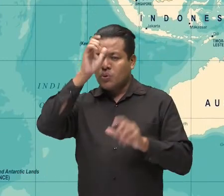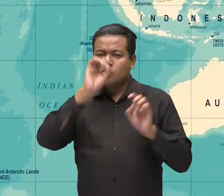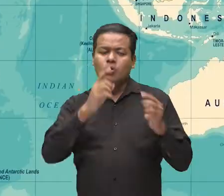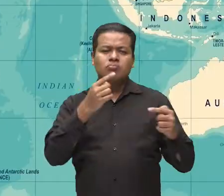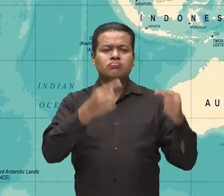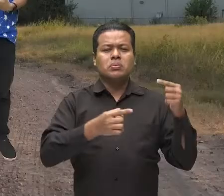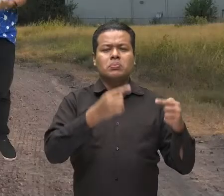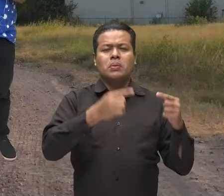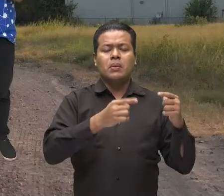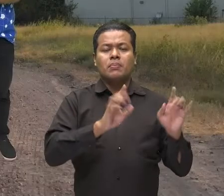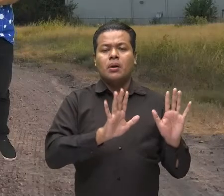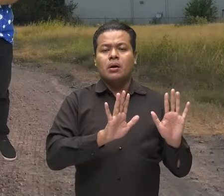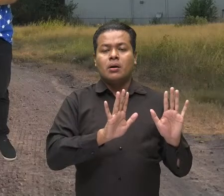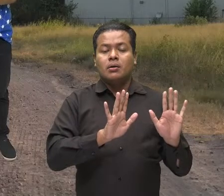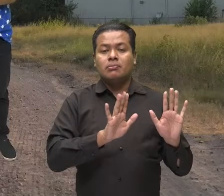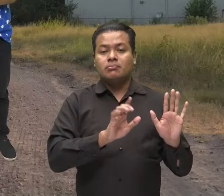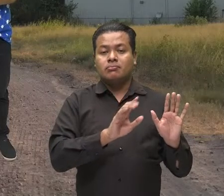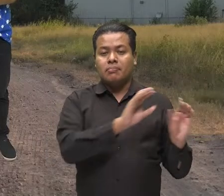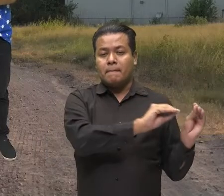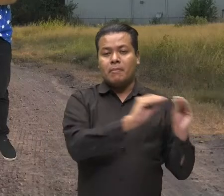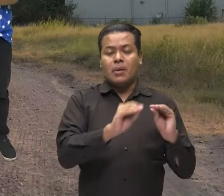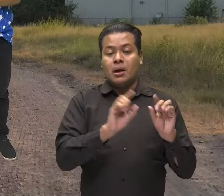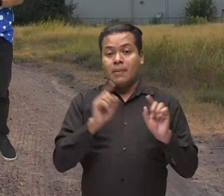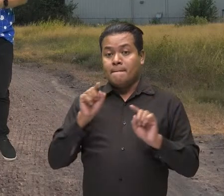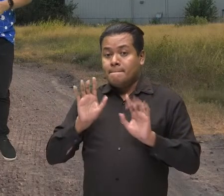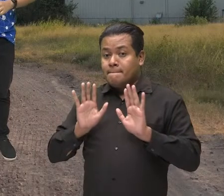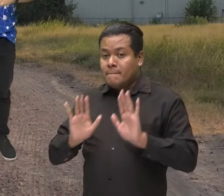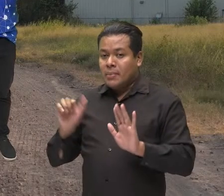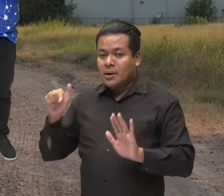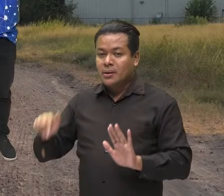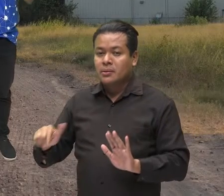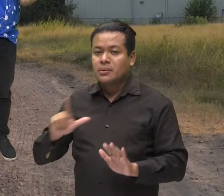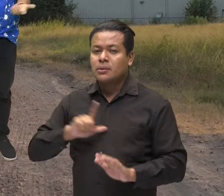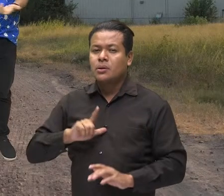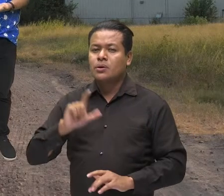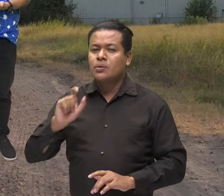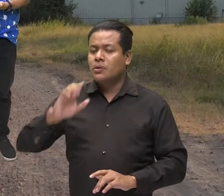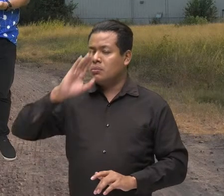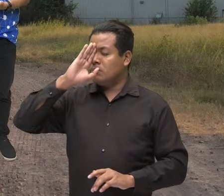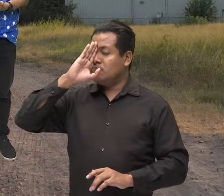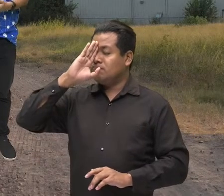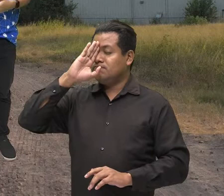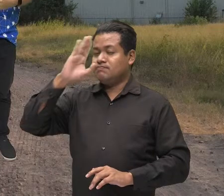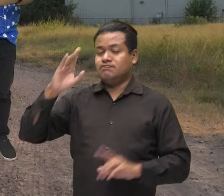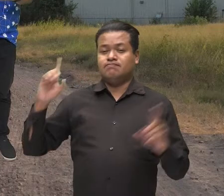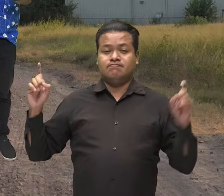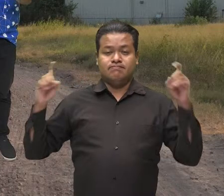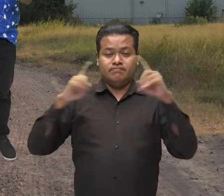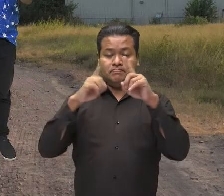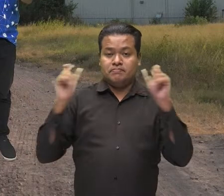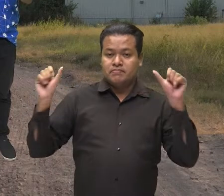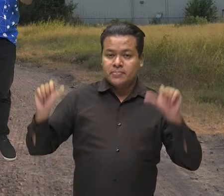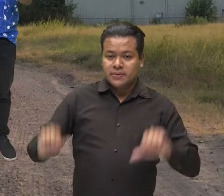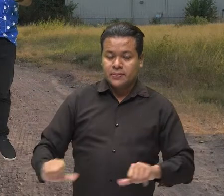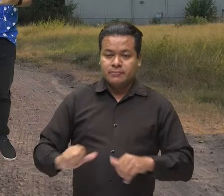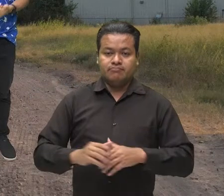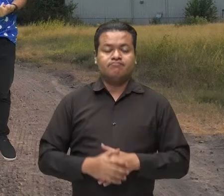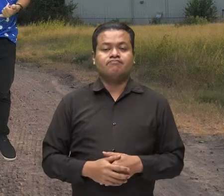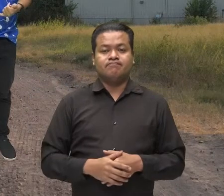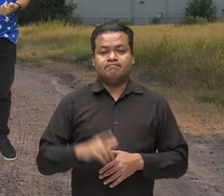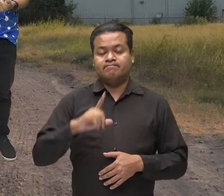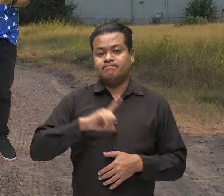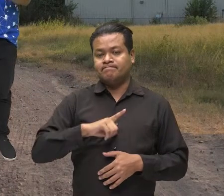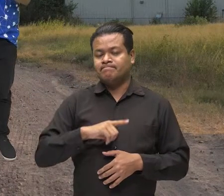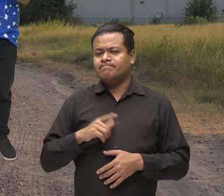questão da imigração, né? Entre Israel e Palestina já tem uma questão muito mais complexa, que envolve